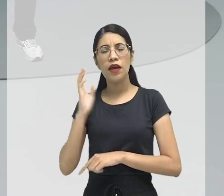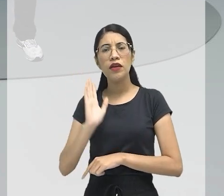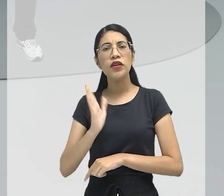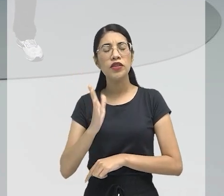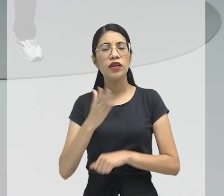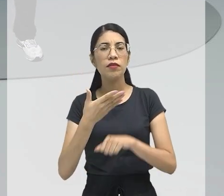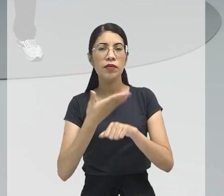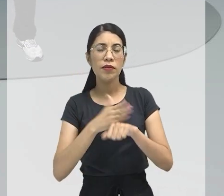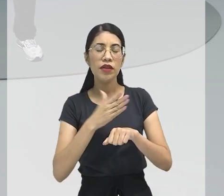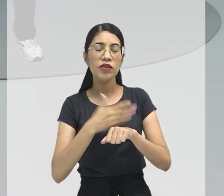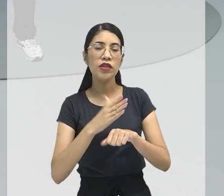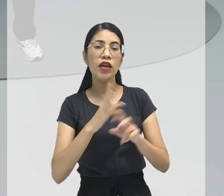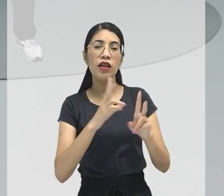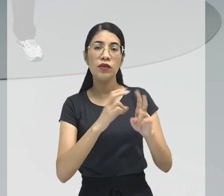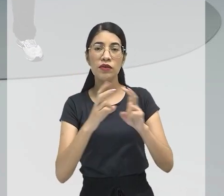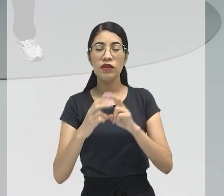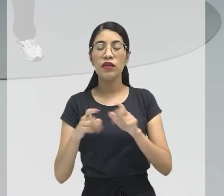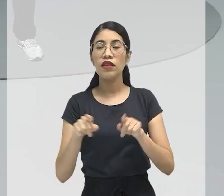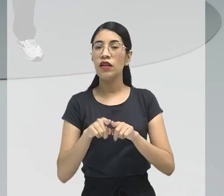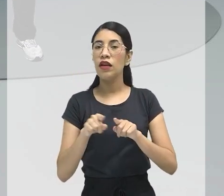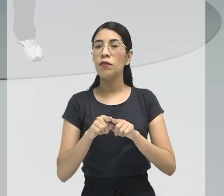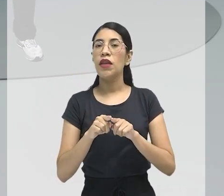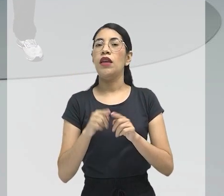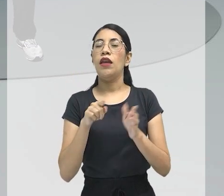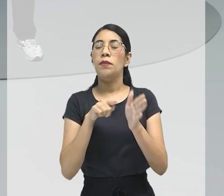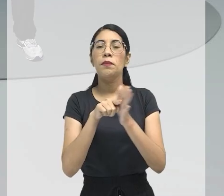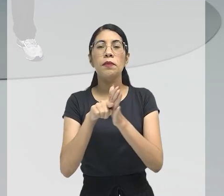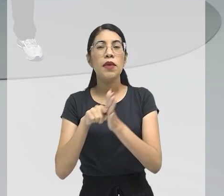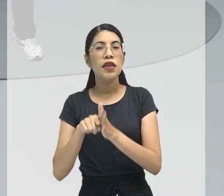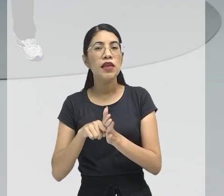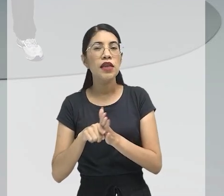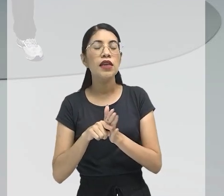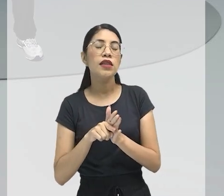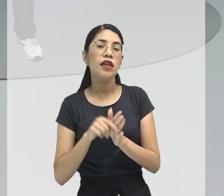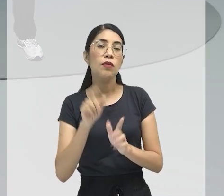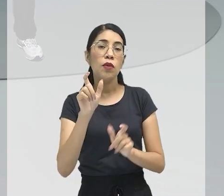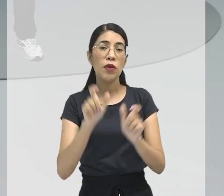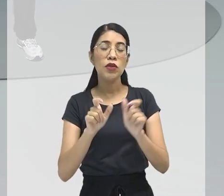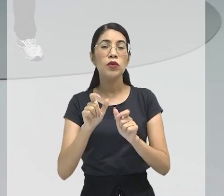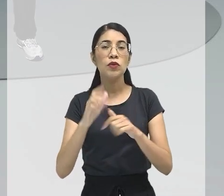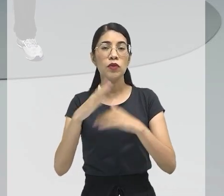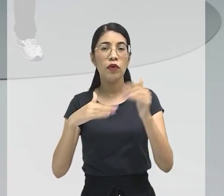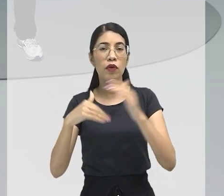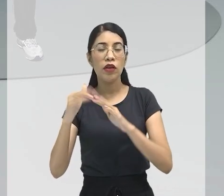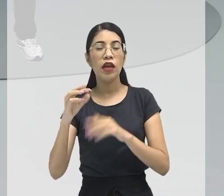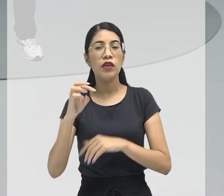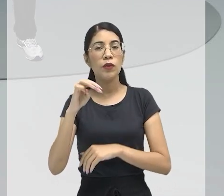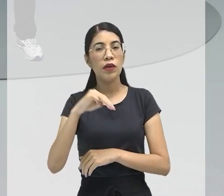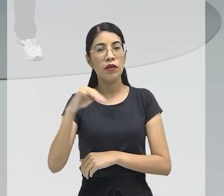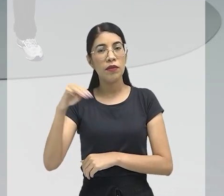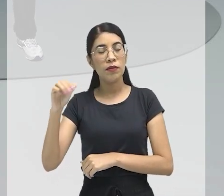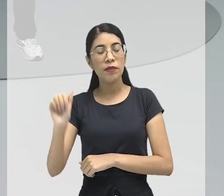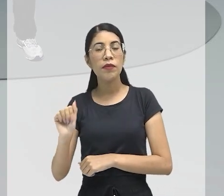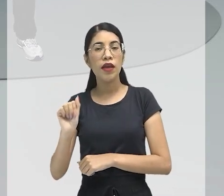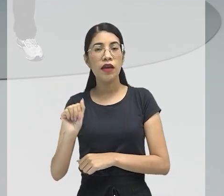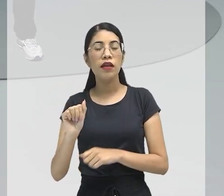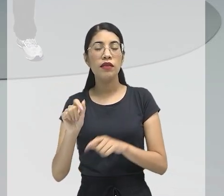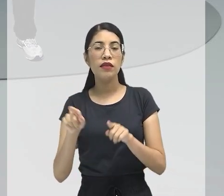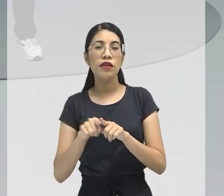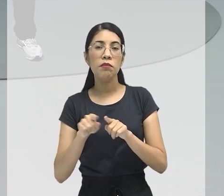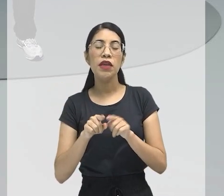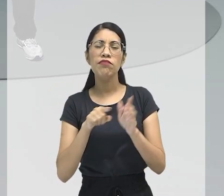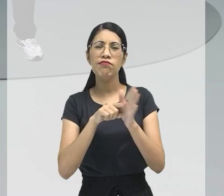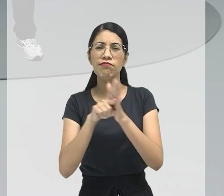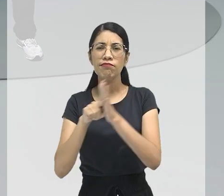né? A luta também vem sendo estudada por lutadores de artes marciais mistas, né, que é do